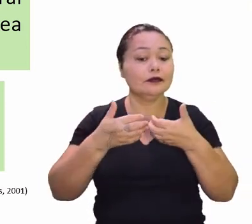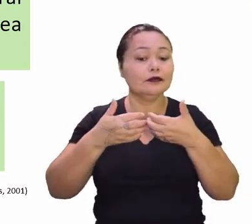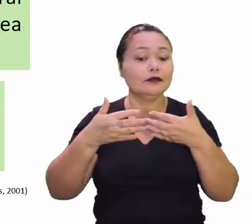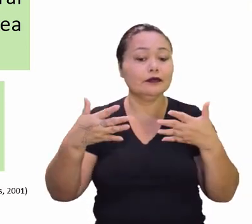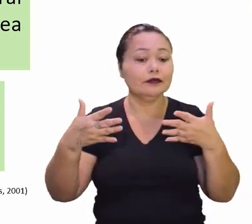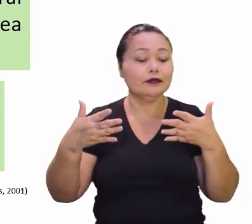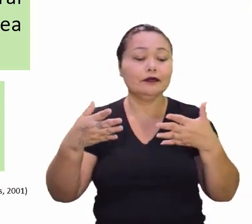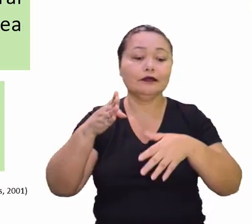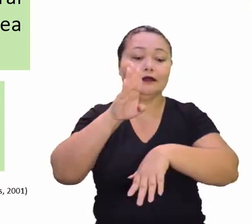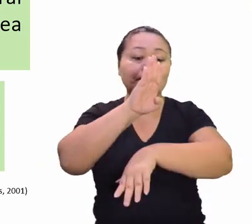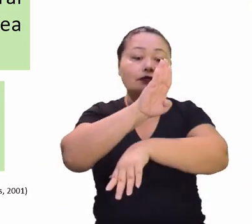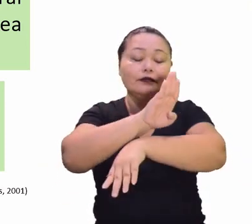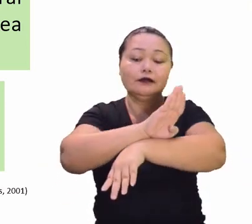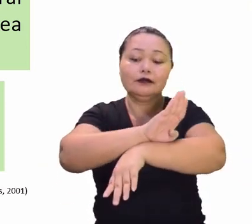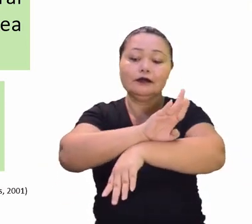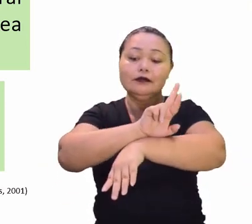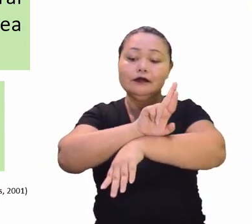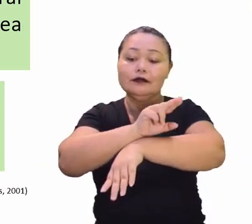abertura da